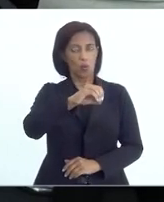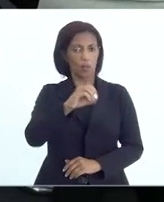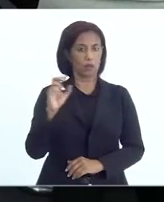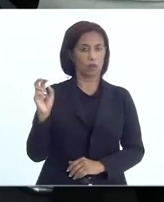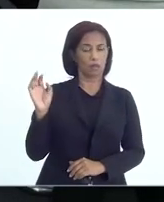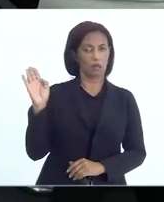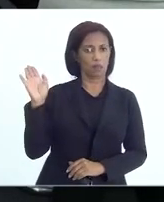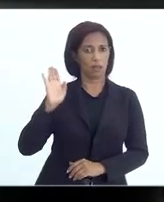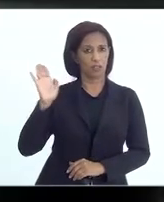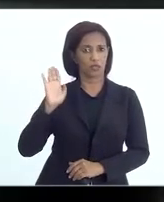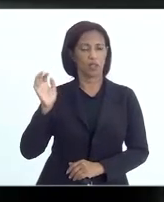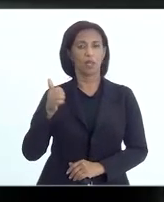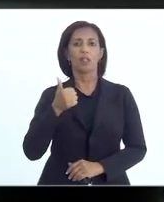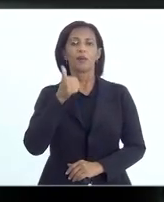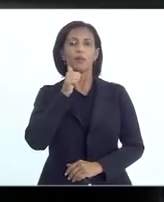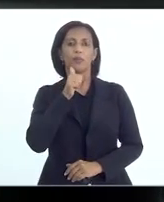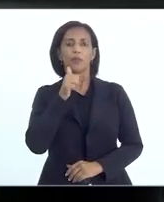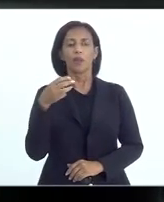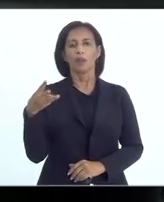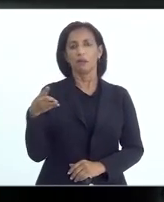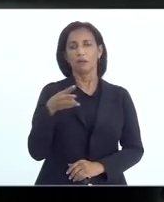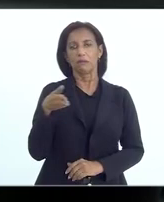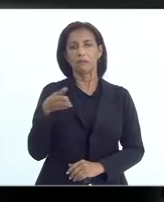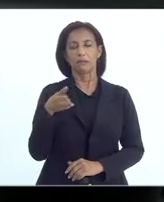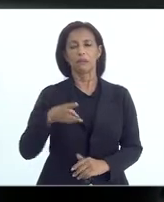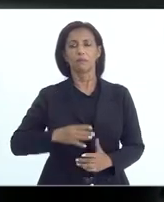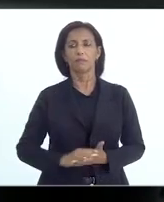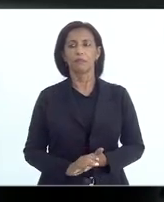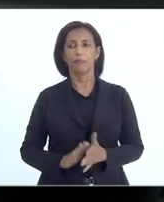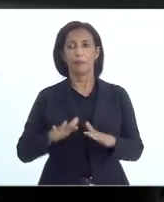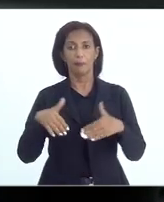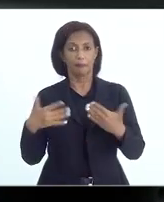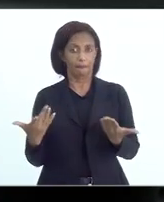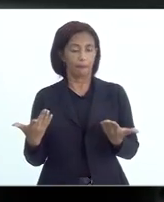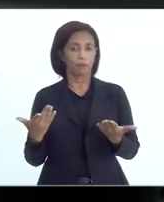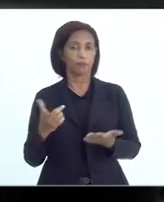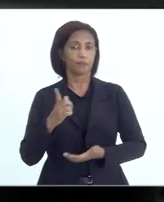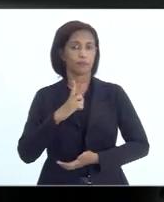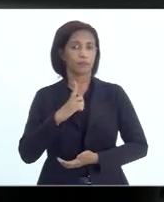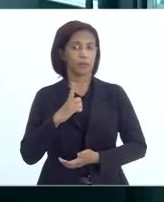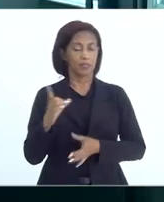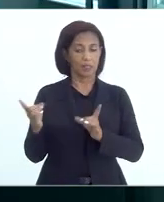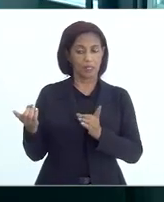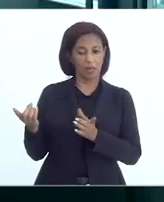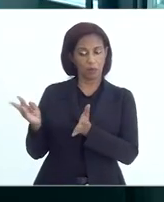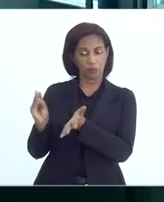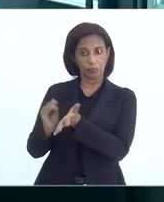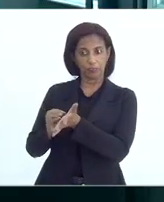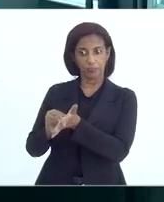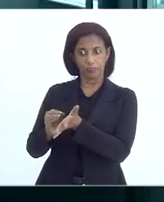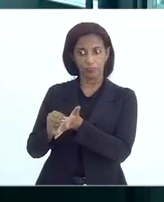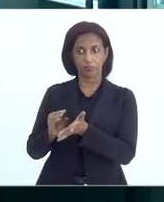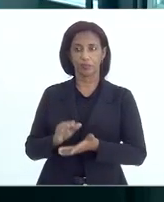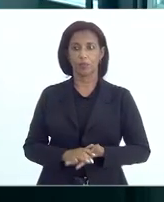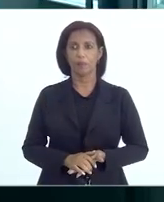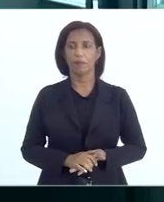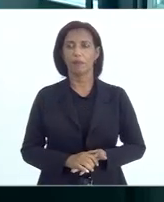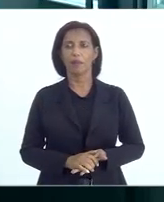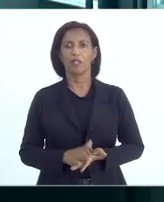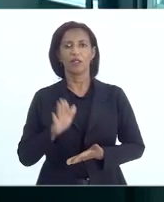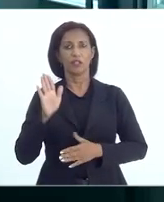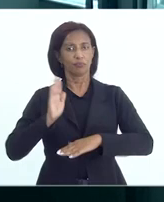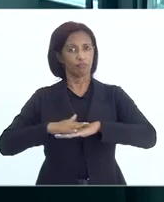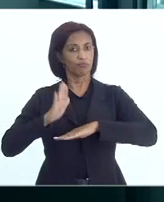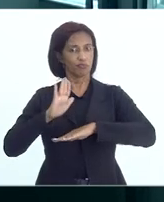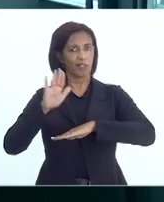e 33 de candidatas femininas então logicamente temos disponíveis esse aqui são